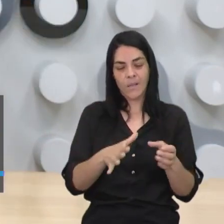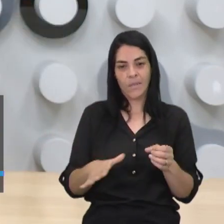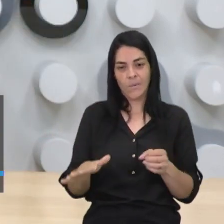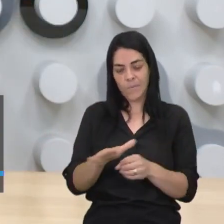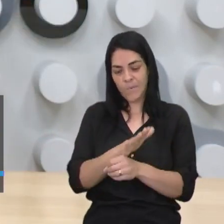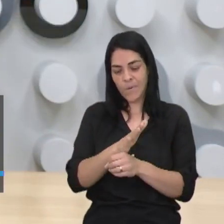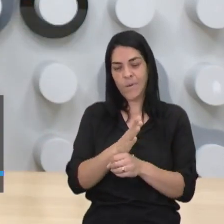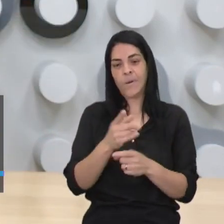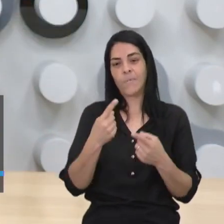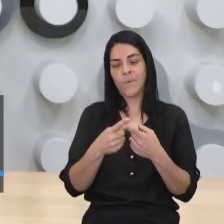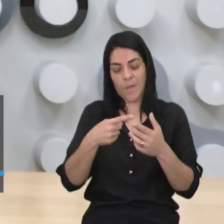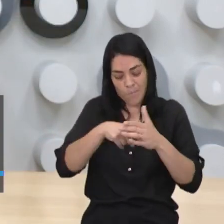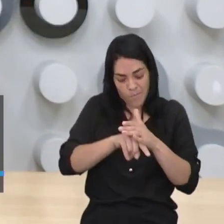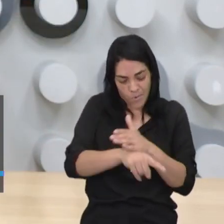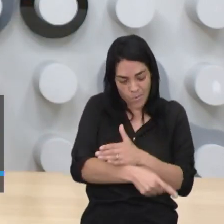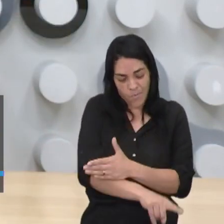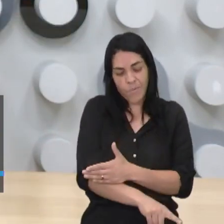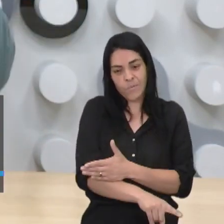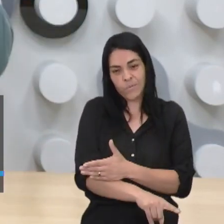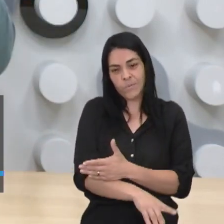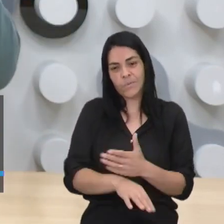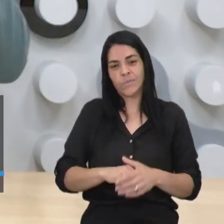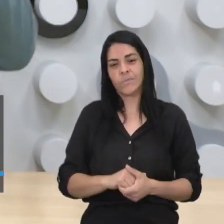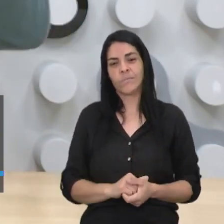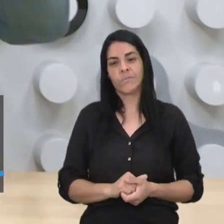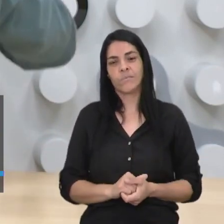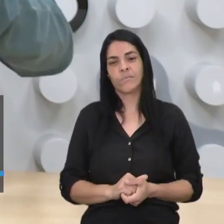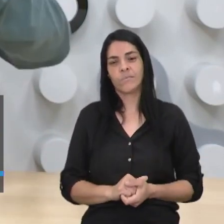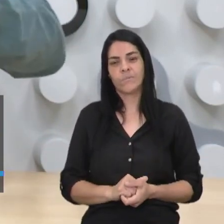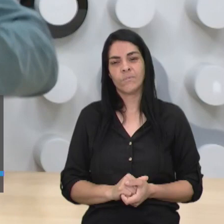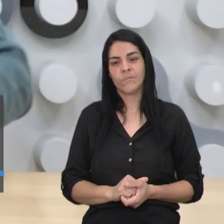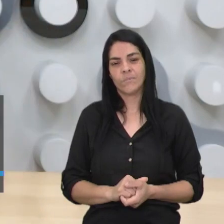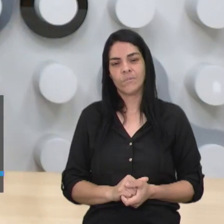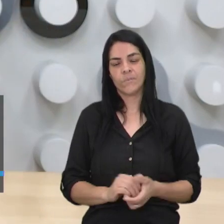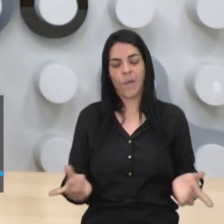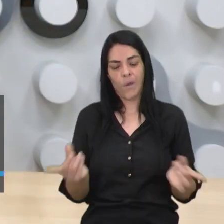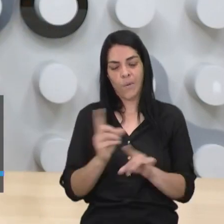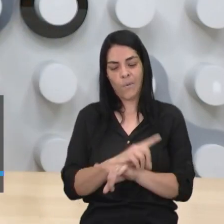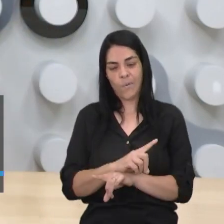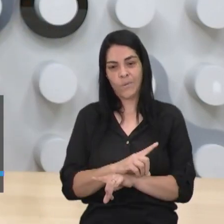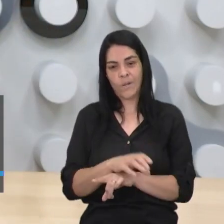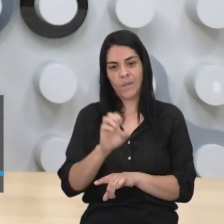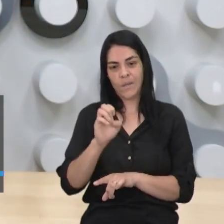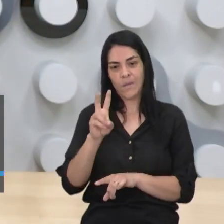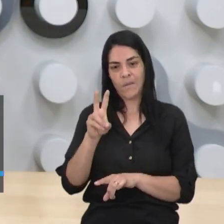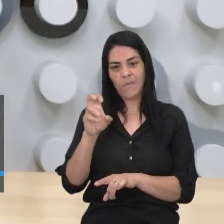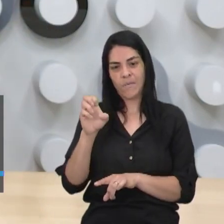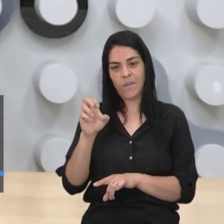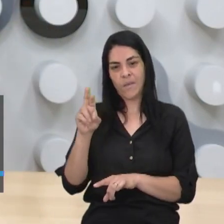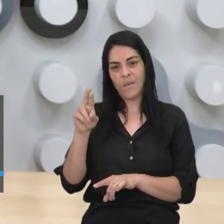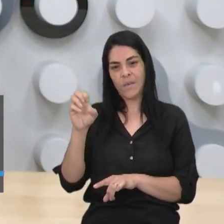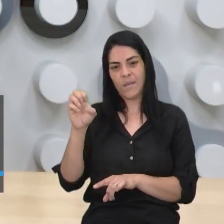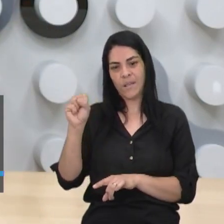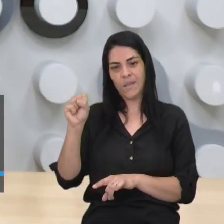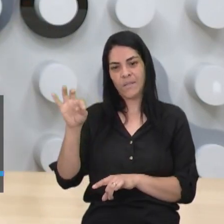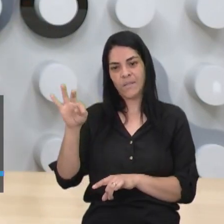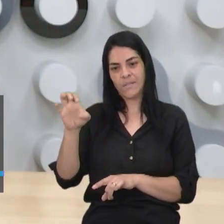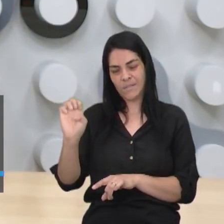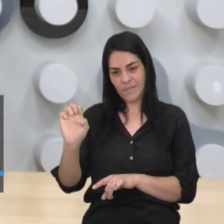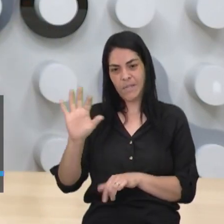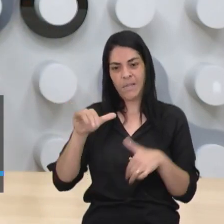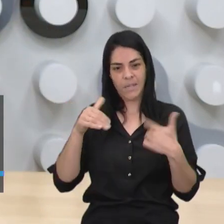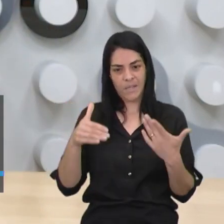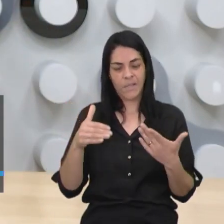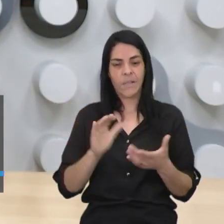de tão profundo que é, né? O Everest ao contrário. Eu comentei para vocês. Então, a gente